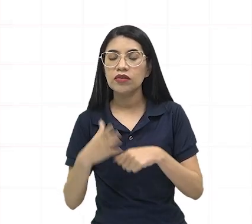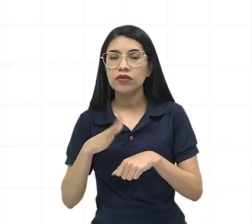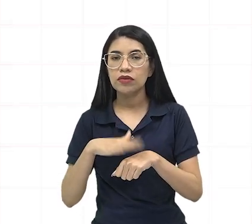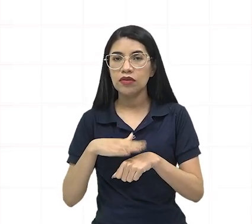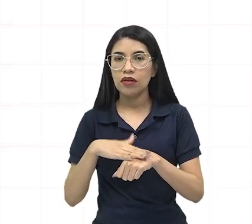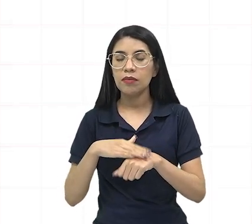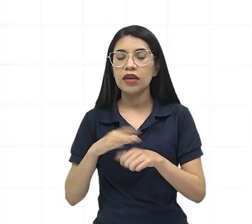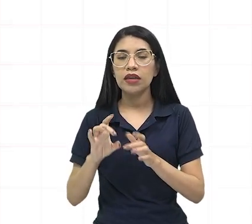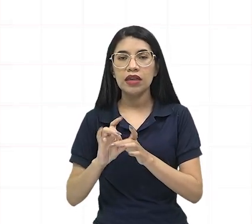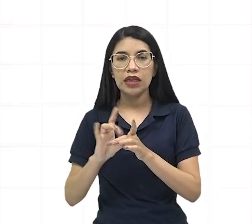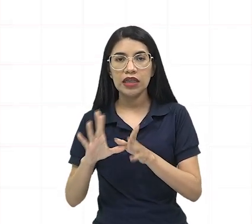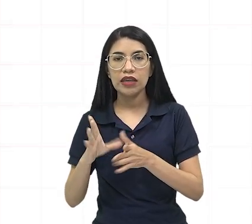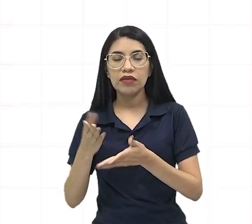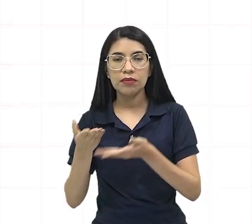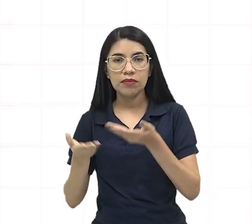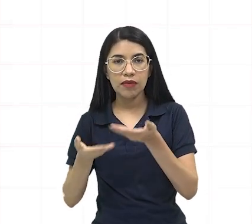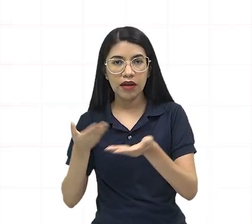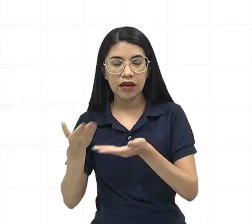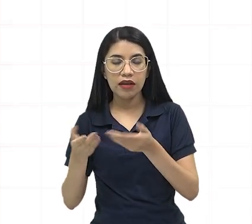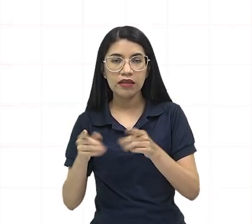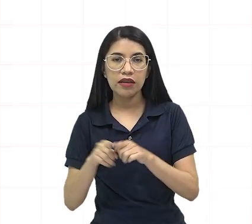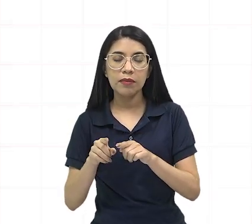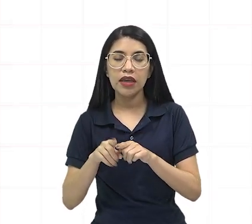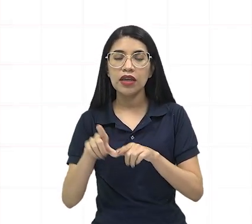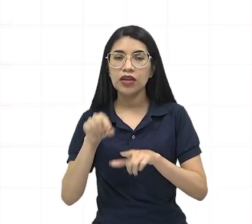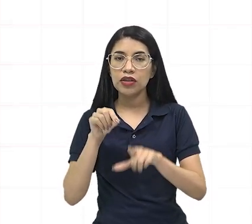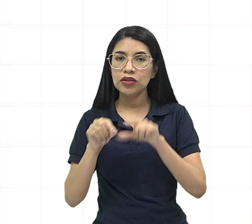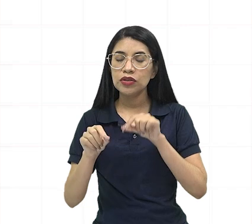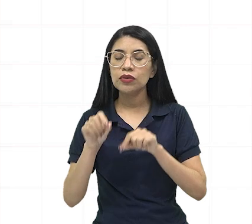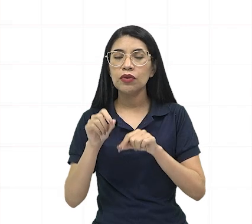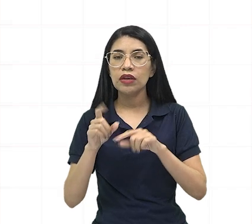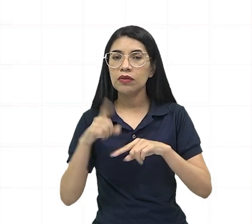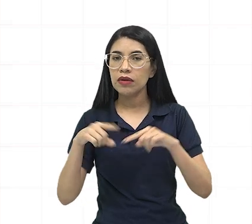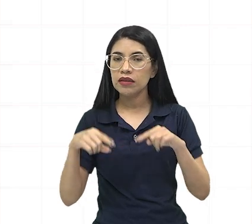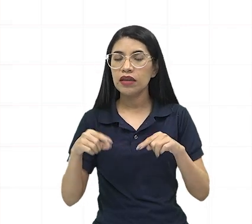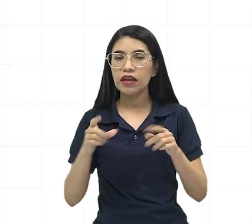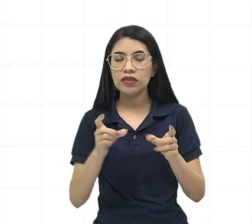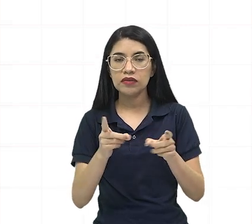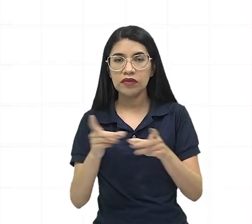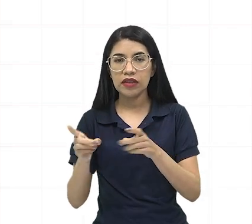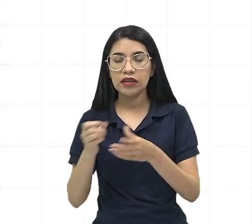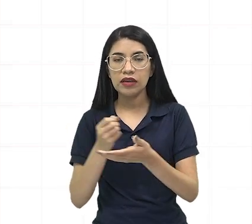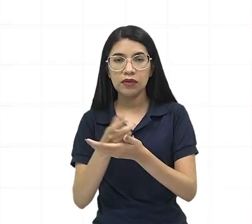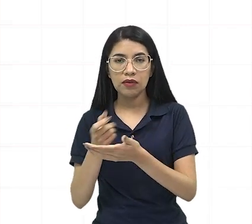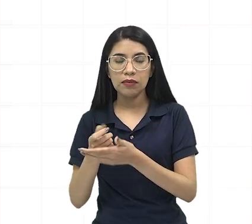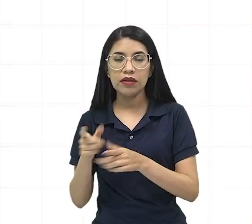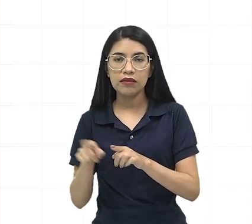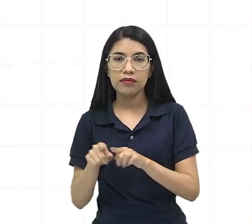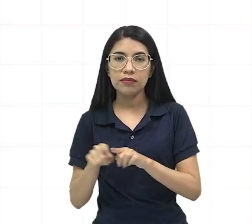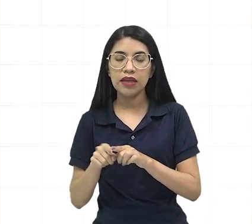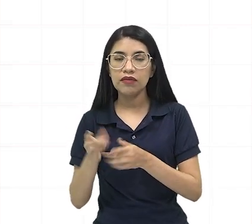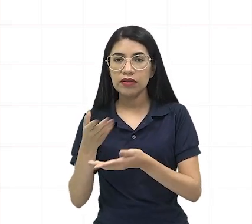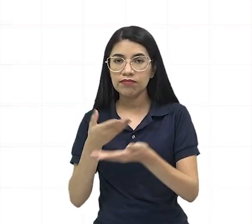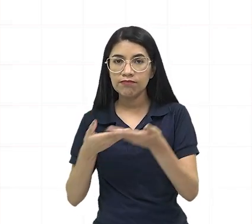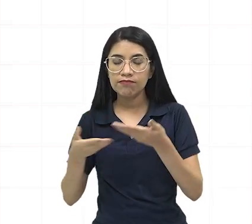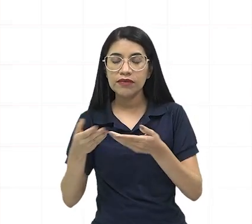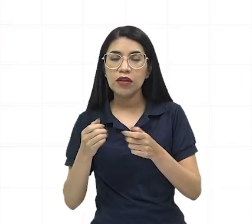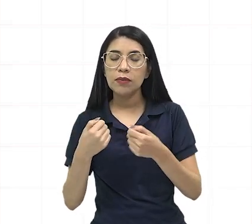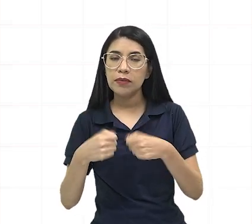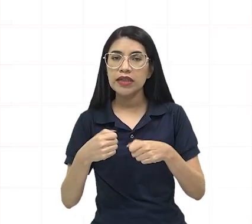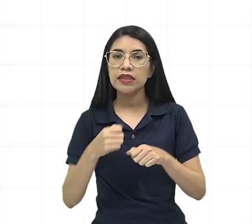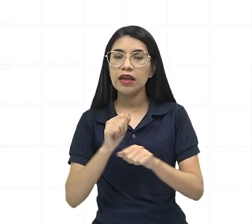na livre concorrência, na livre escolha dos produtos e com quem vai realizar negócios, tá? Então, elas têm que se